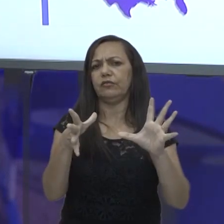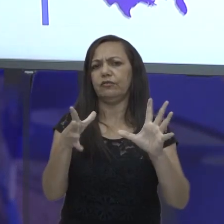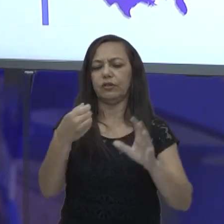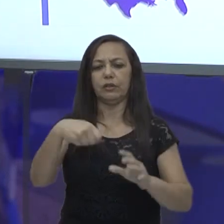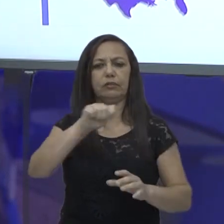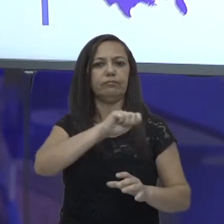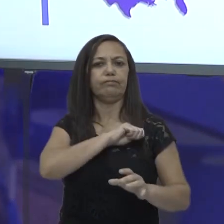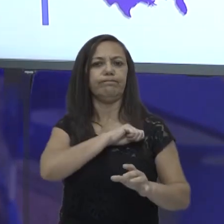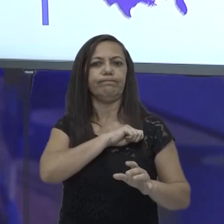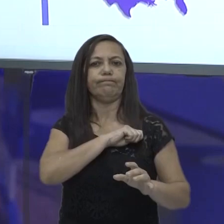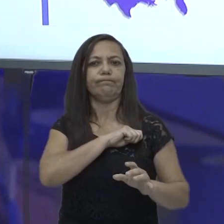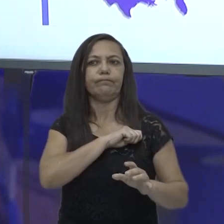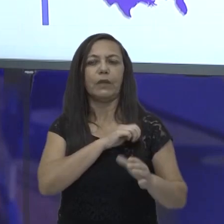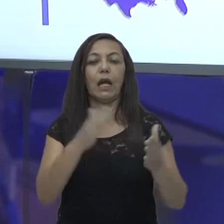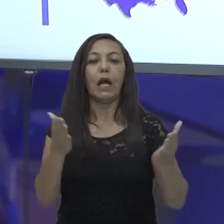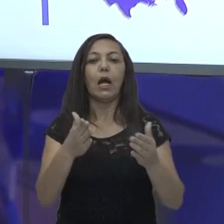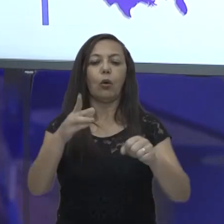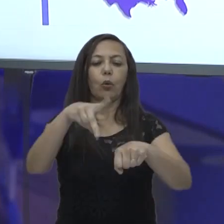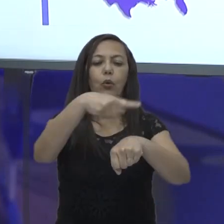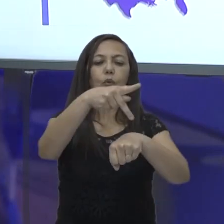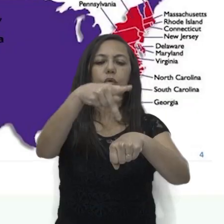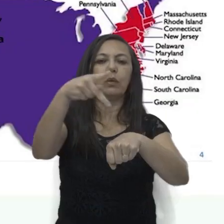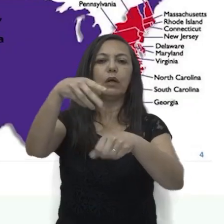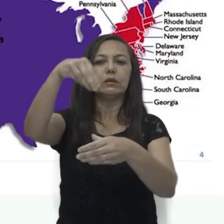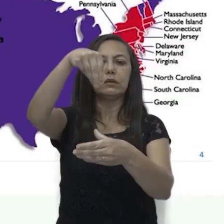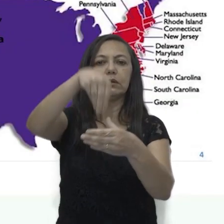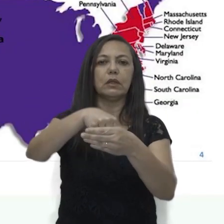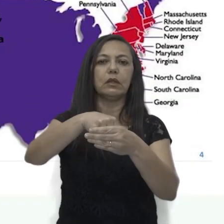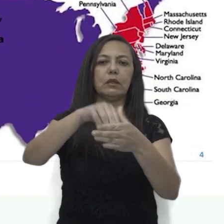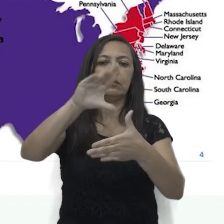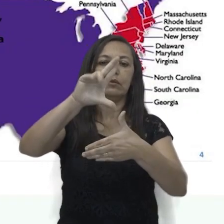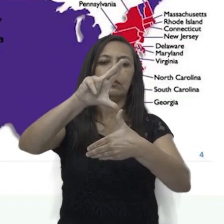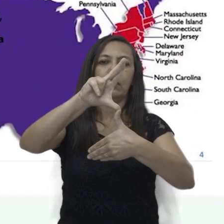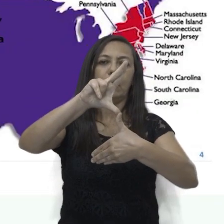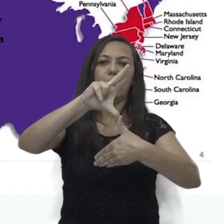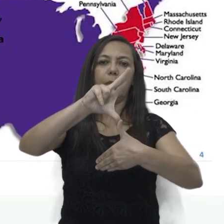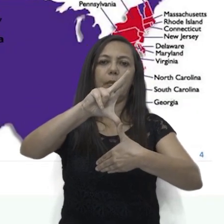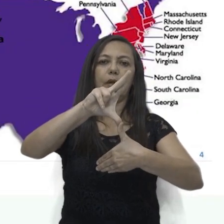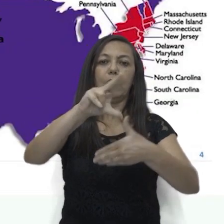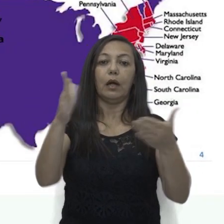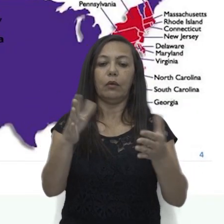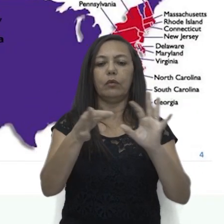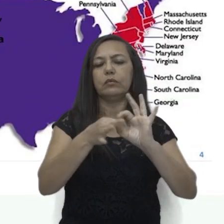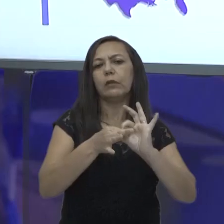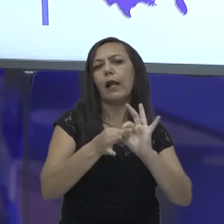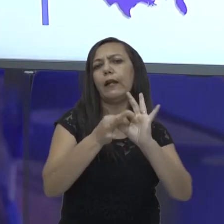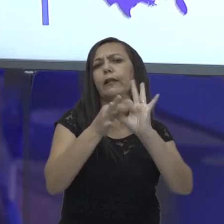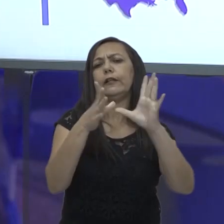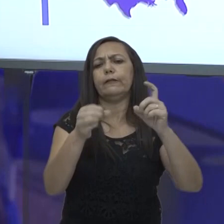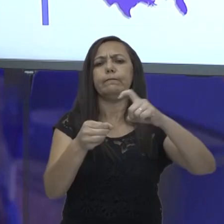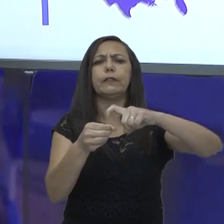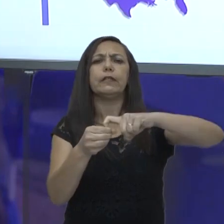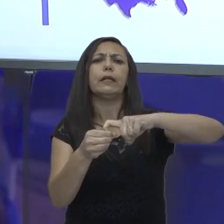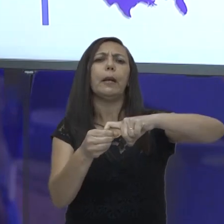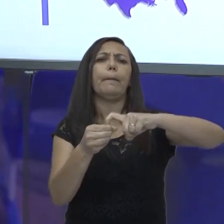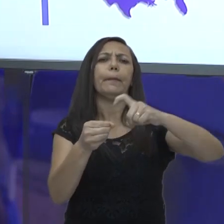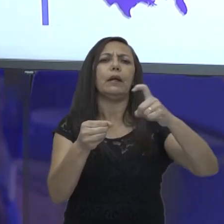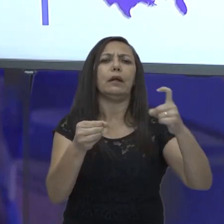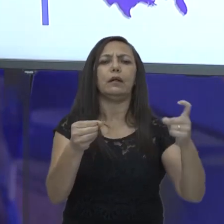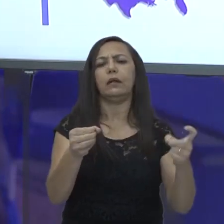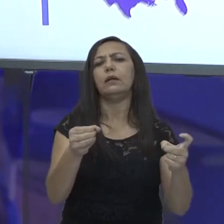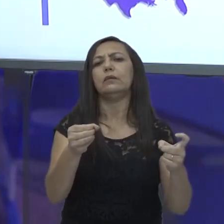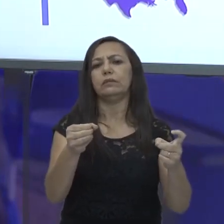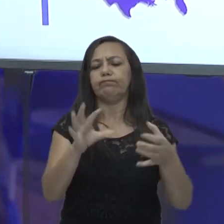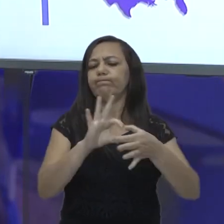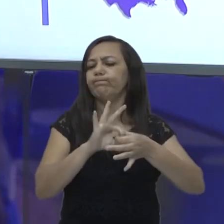Espanha. Agora, os países da América Latina agora vão ficar livres, ter a sua independência, ter a sua